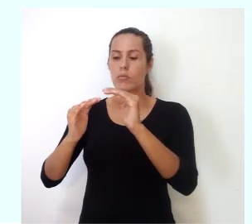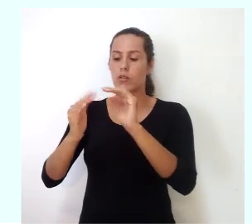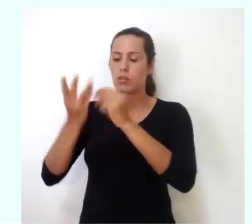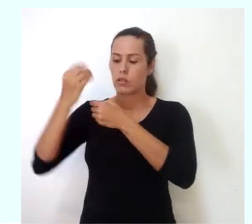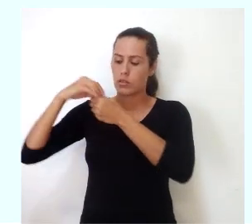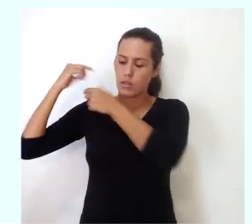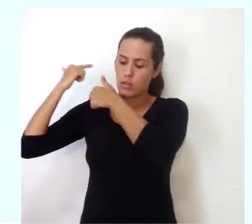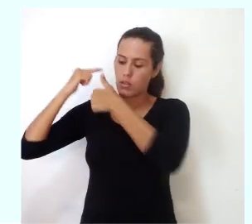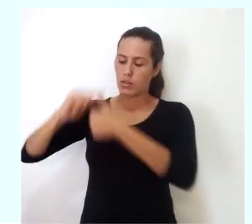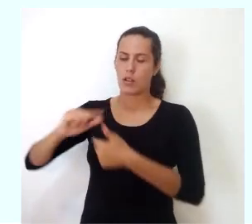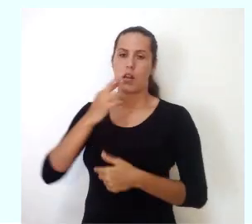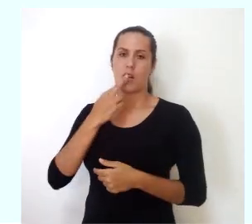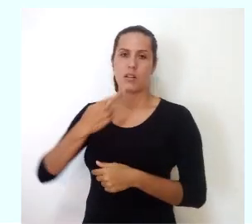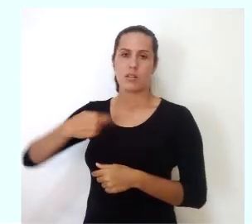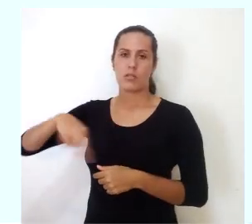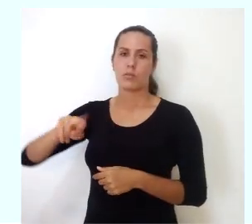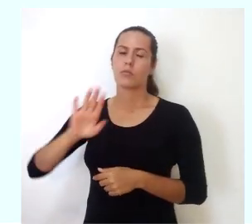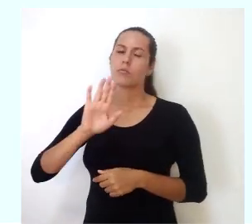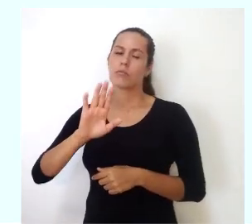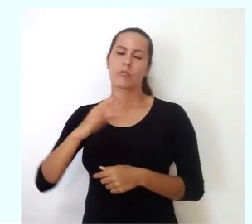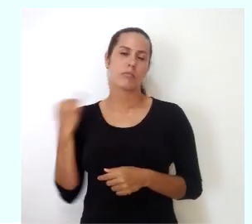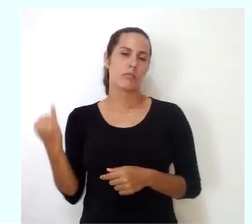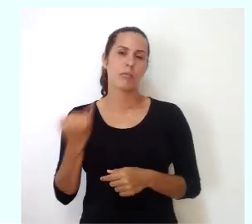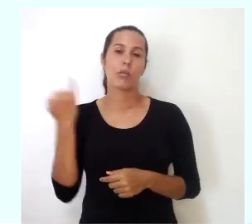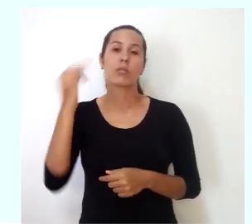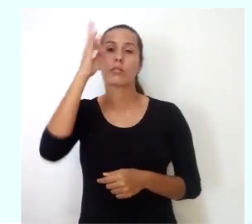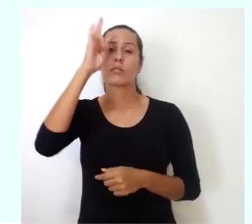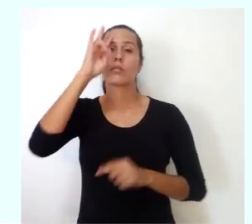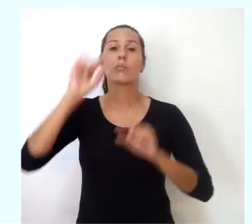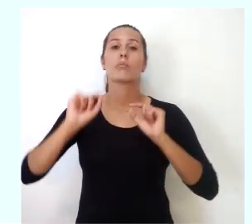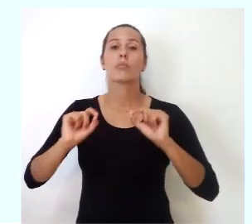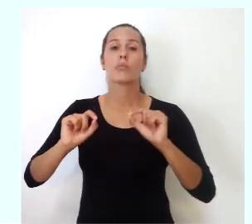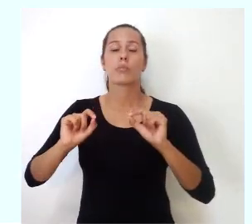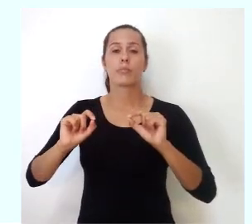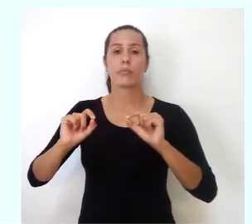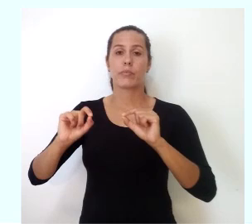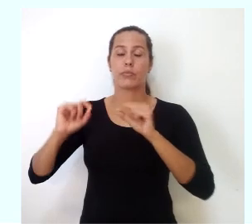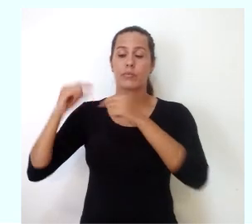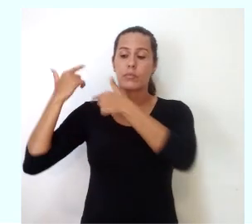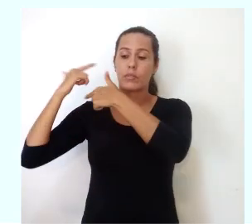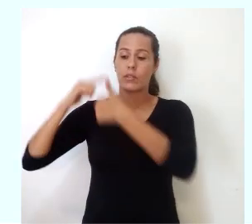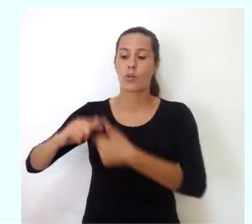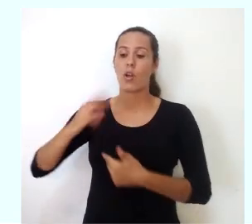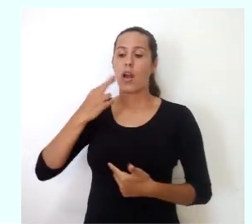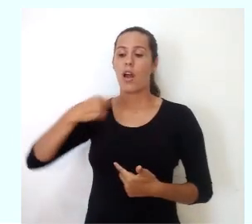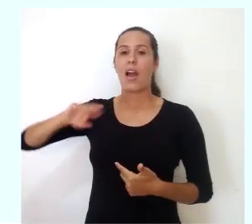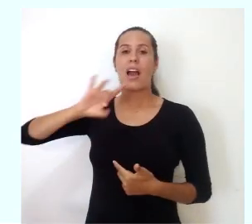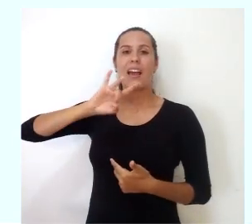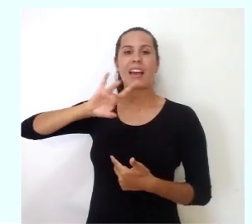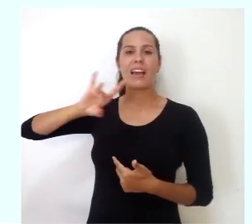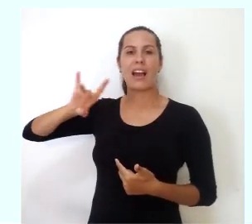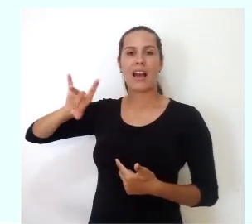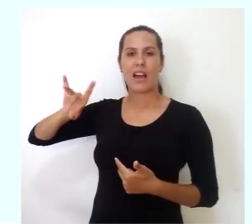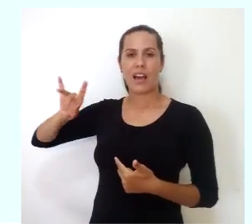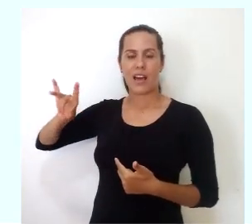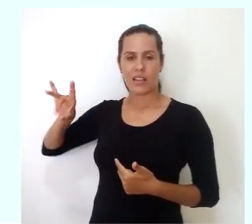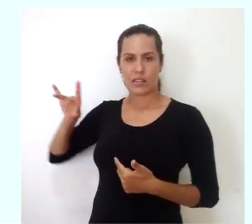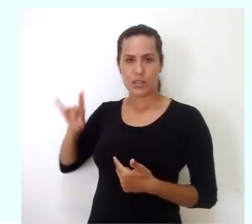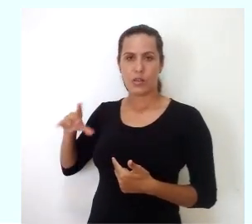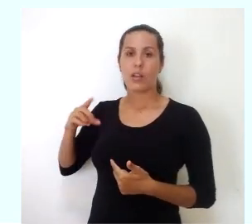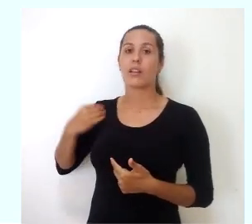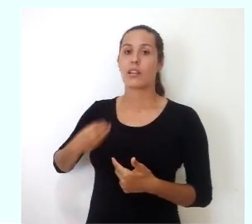tradição religiosa. E é importante lembrar que cada tradição religiosa tem a sua ética, o